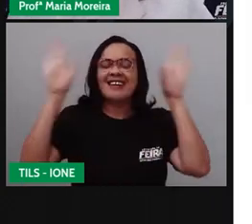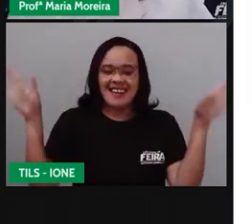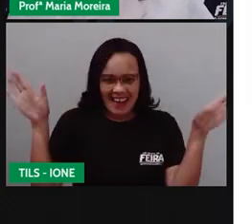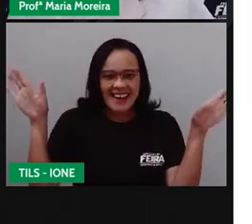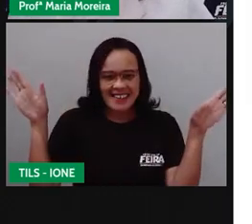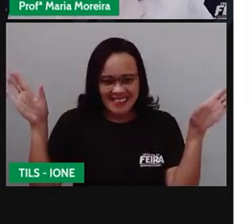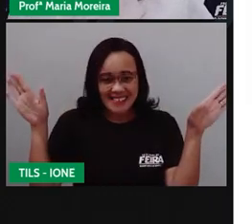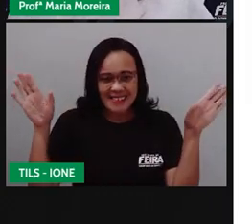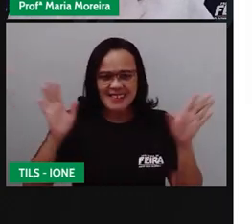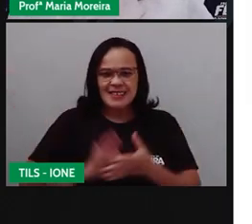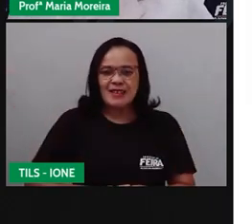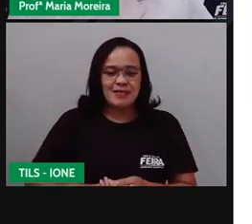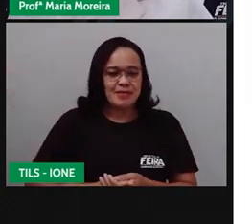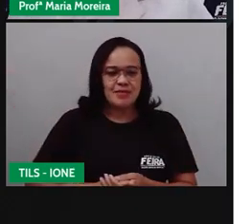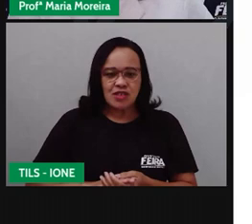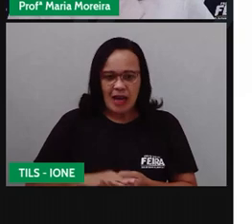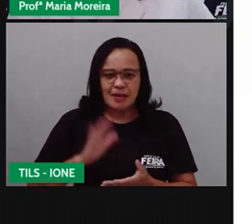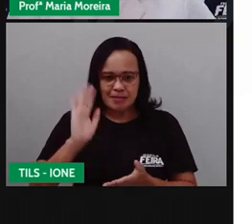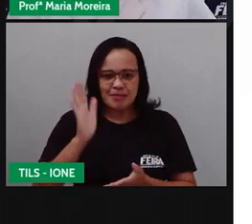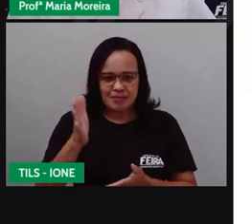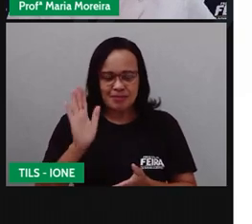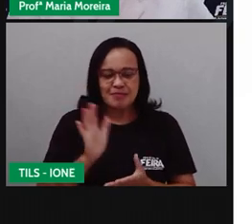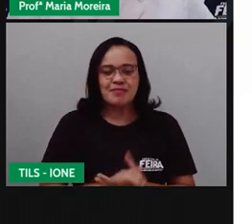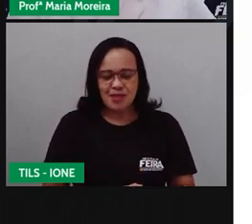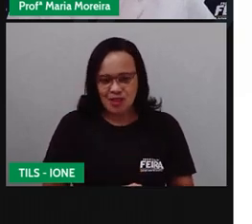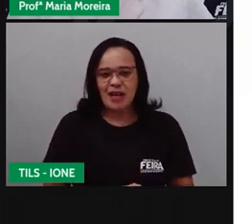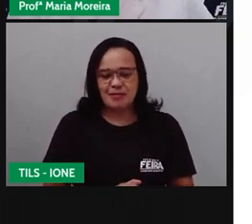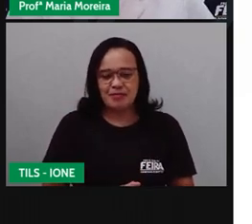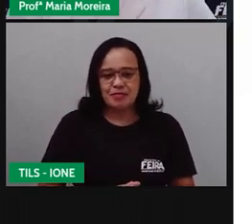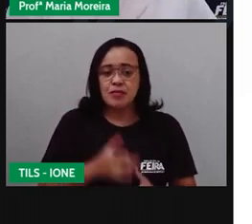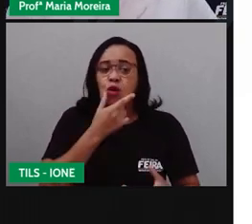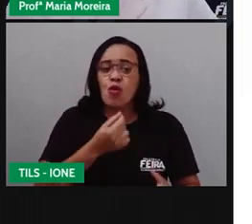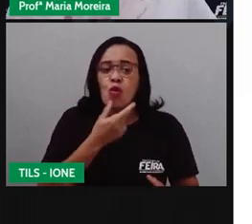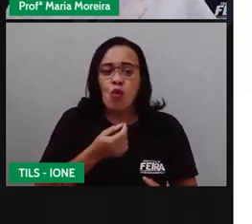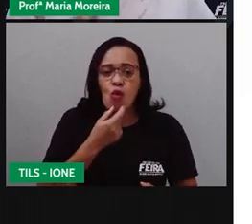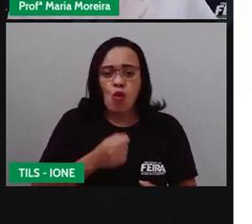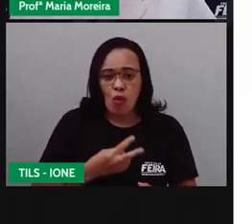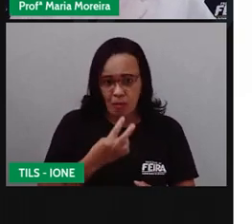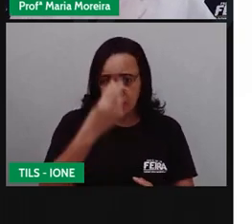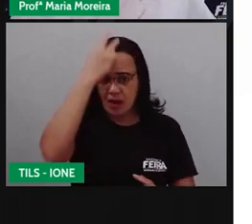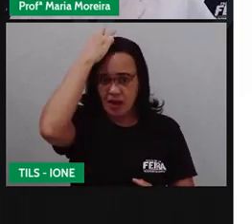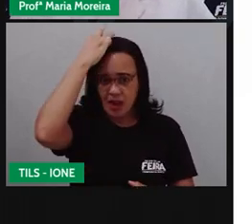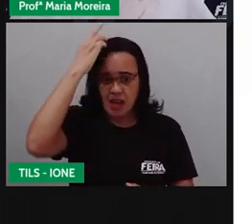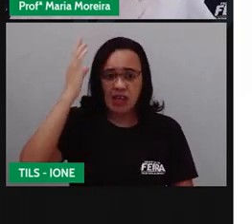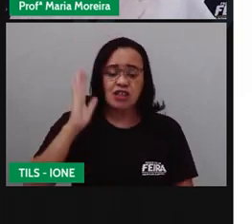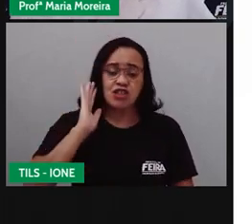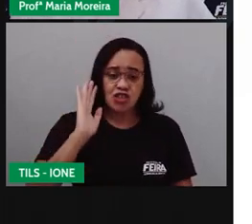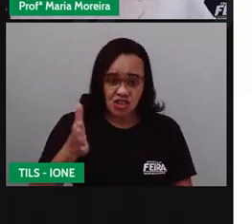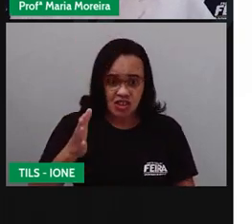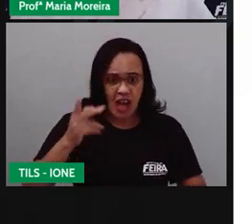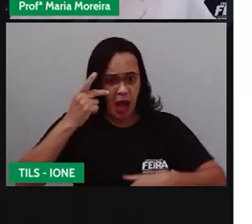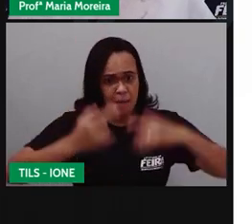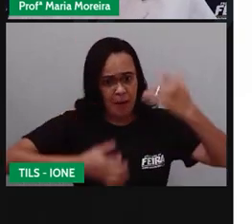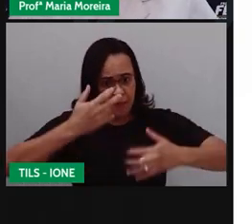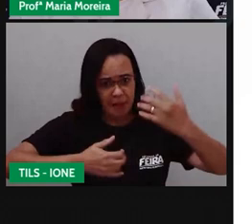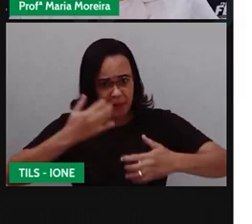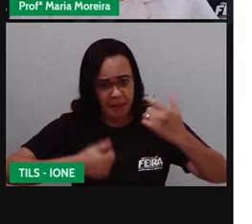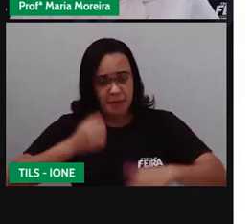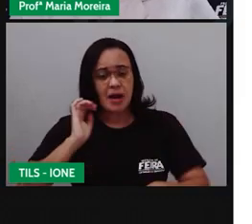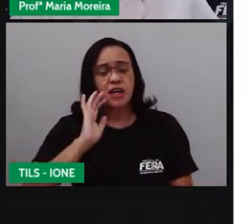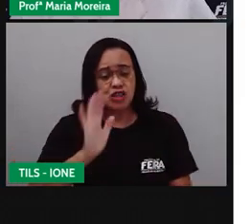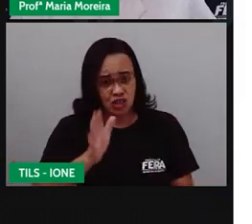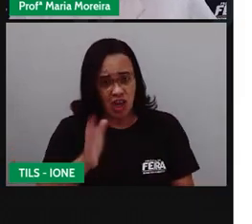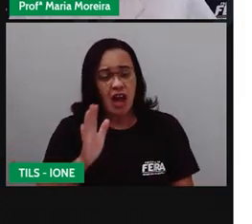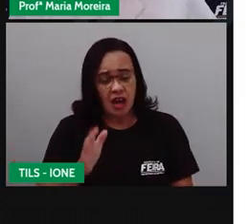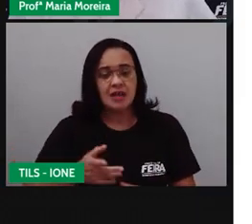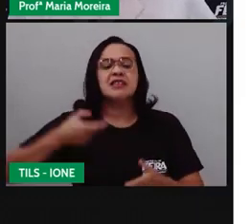Santos Dumont? Já tinha, Ione? Já? Pronto. E o que mais chamou a sua atenção na vida dele? Para mim